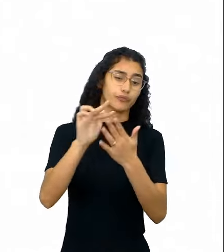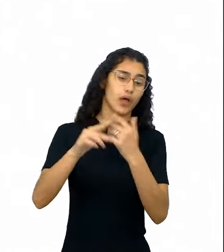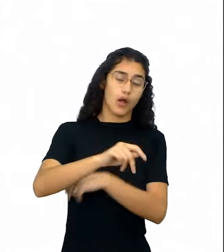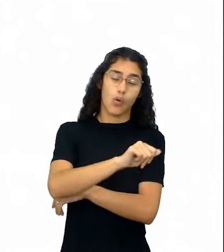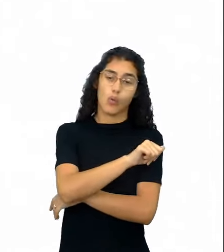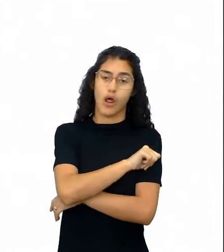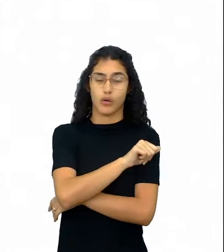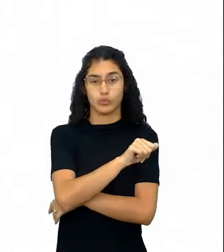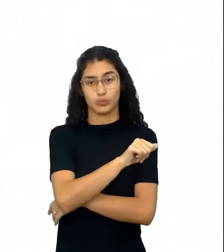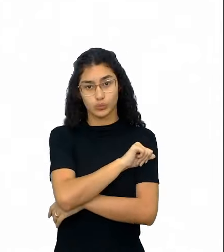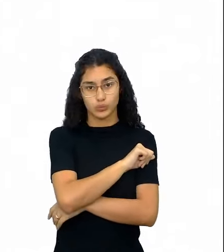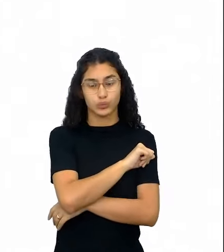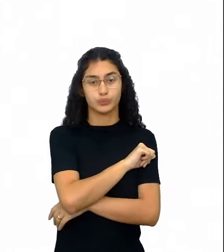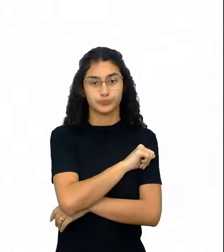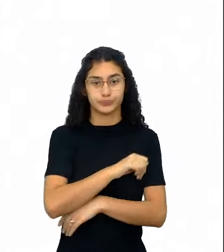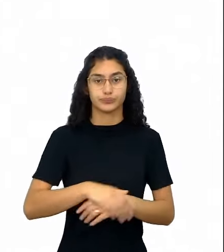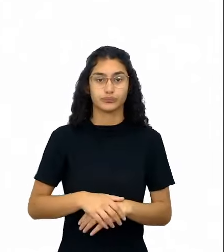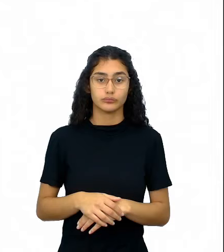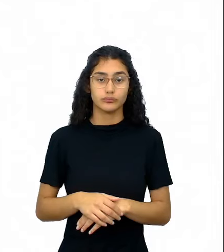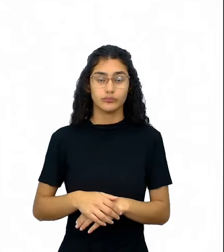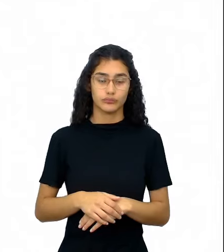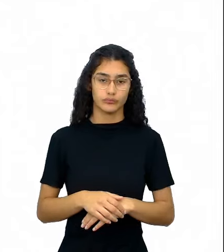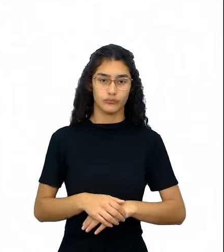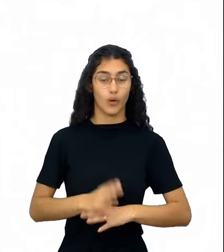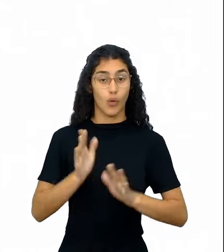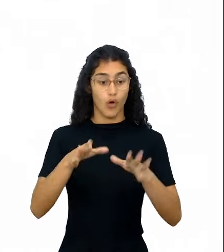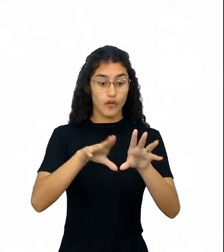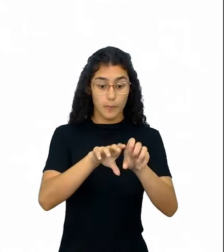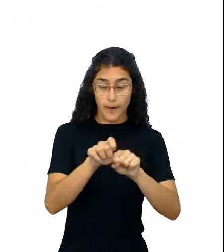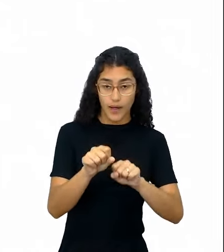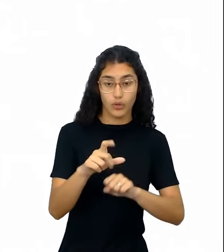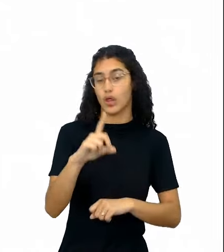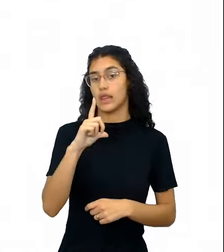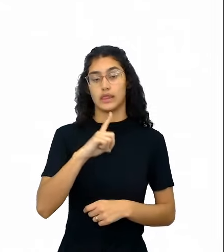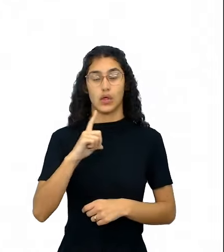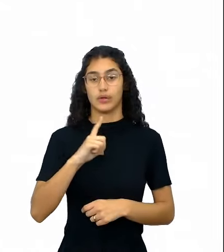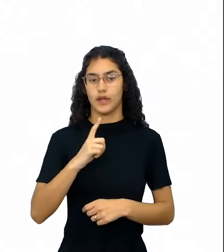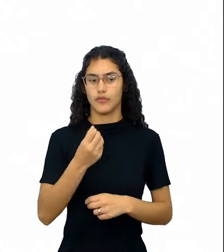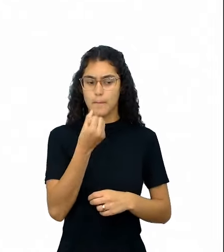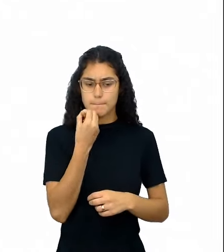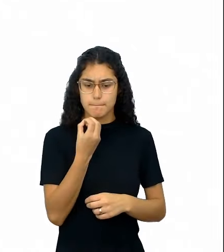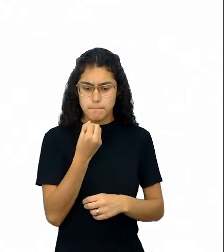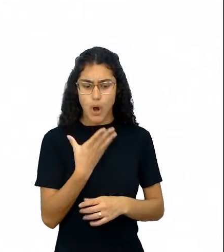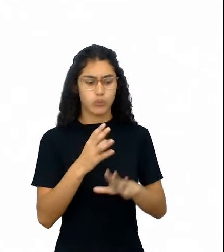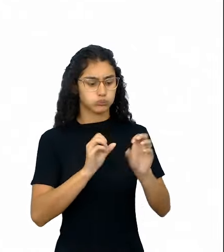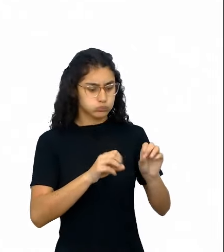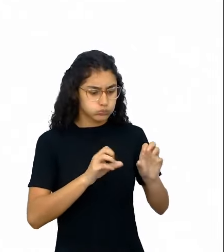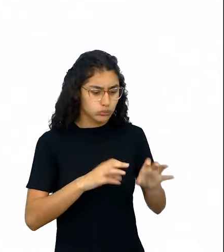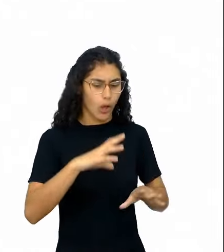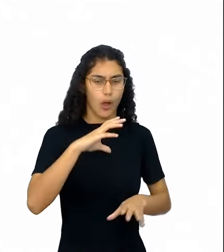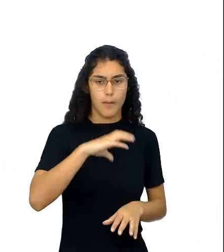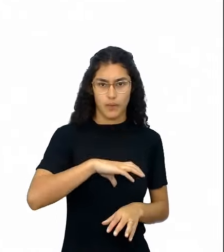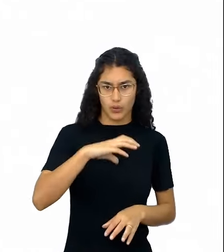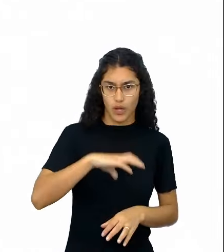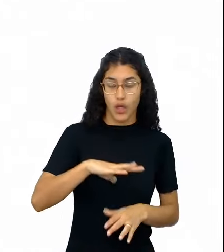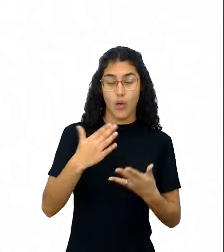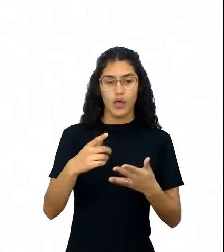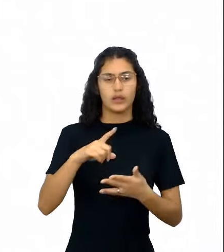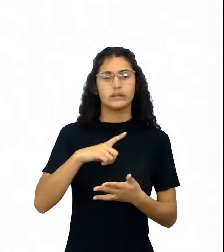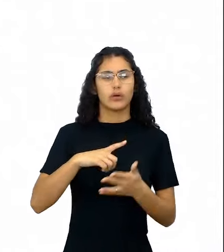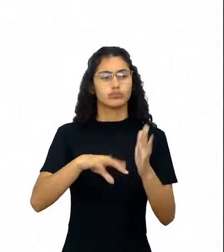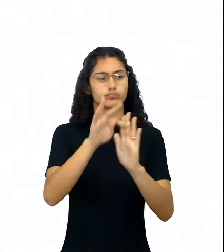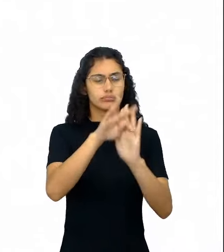alunos, muitos adultos hoje formados, que não tiveram um bom ensino de português, quando enfrentam